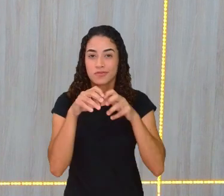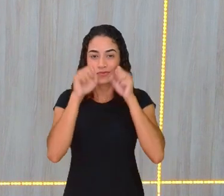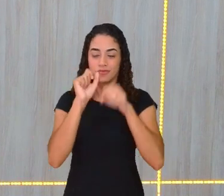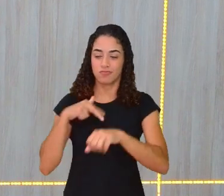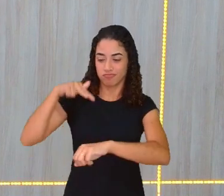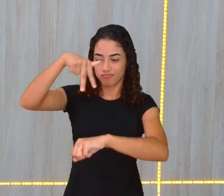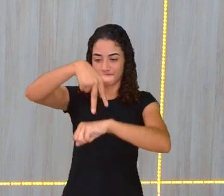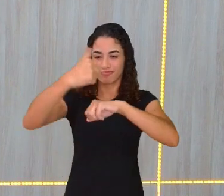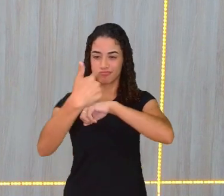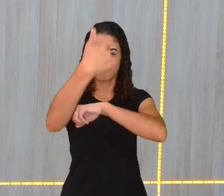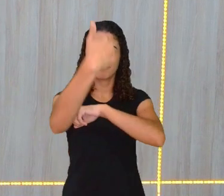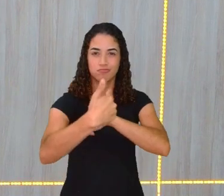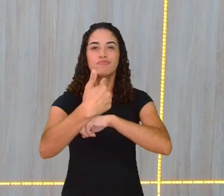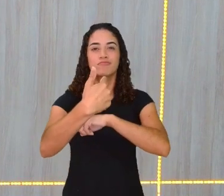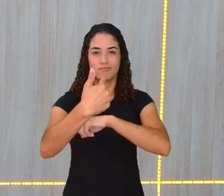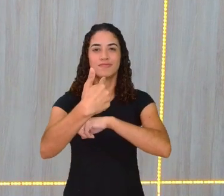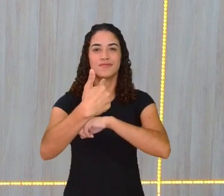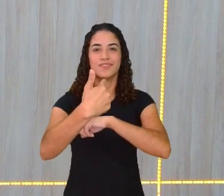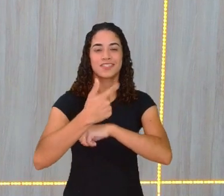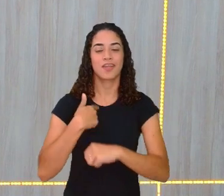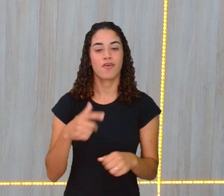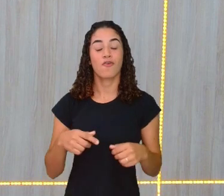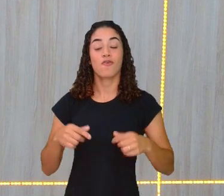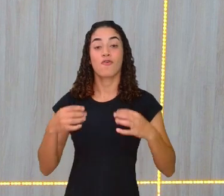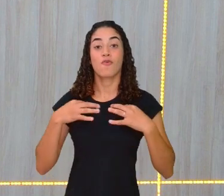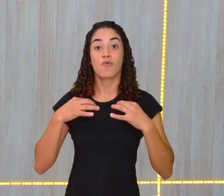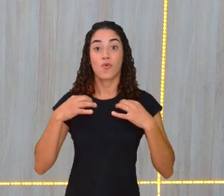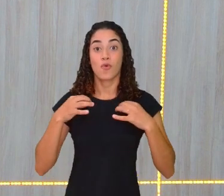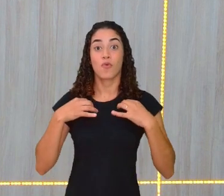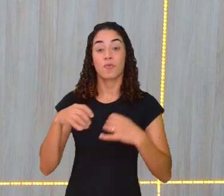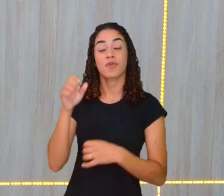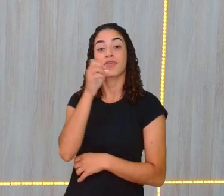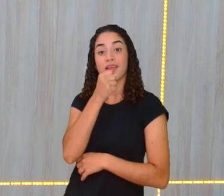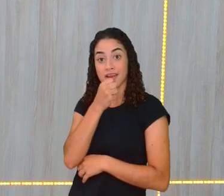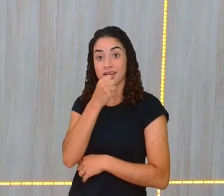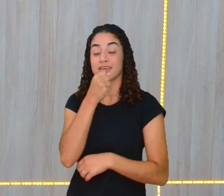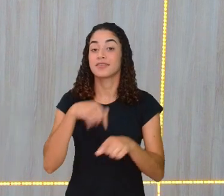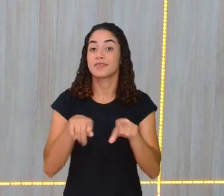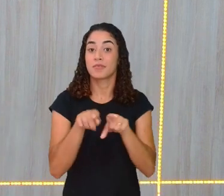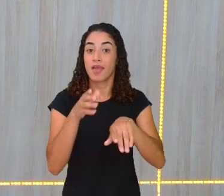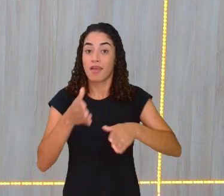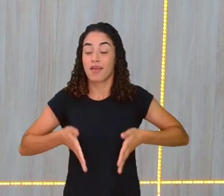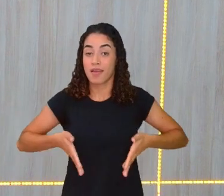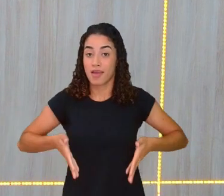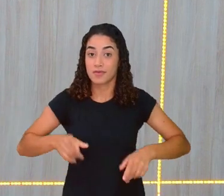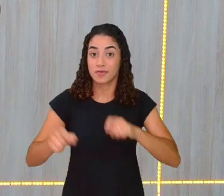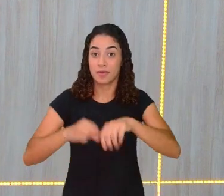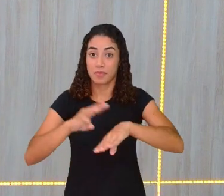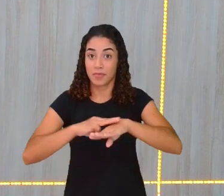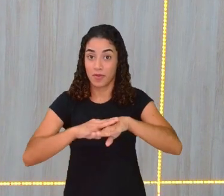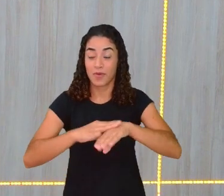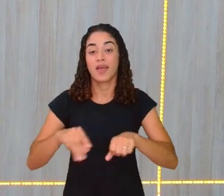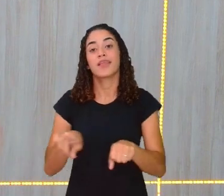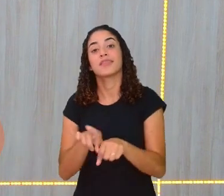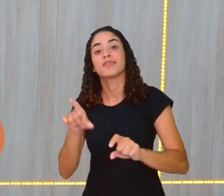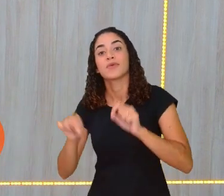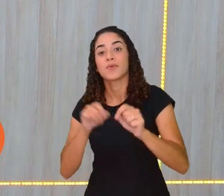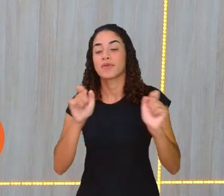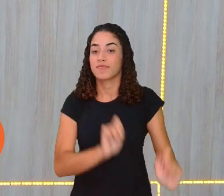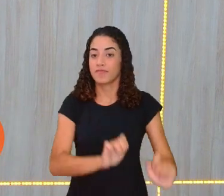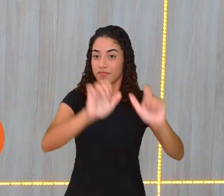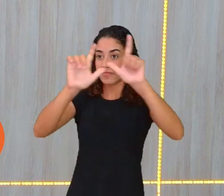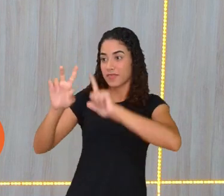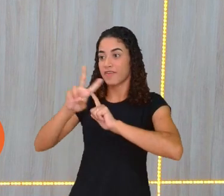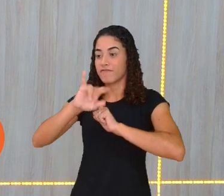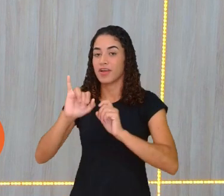aqui diante da câmera e visto uma calça marrom e uma blusa laranja. E tem ao meu lado aqui um telão onde vão passar os slides produzidos